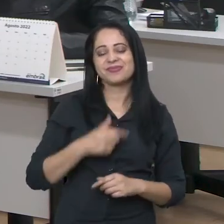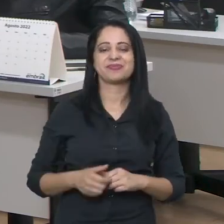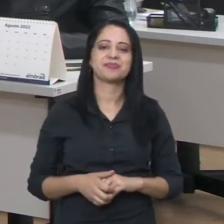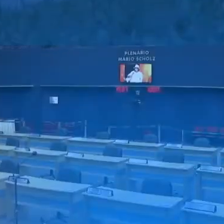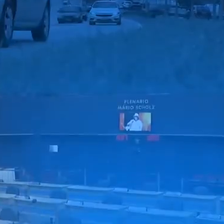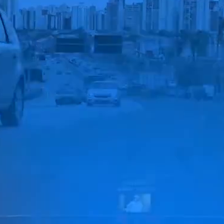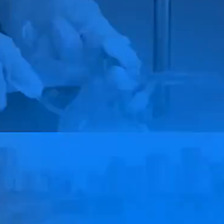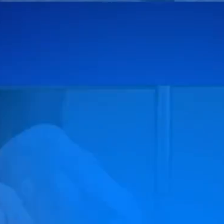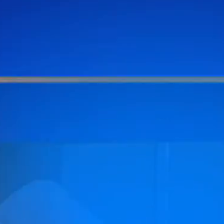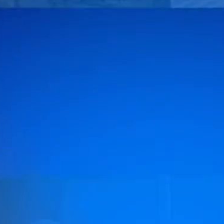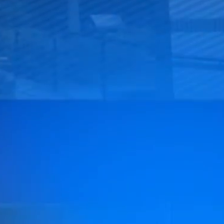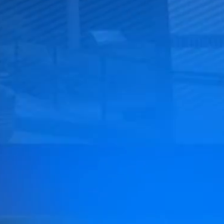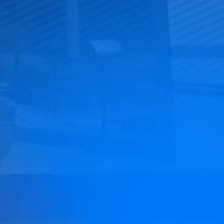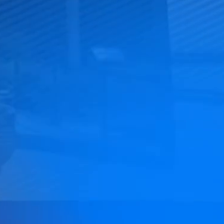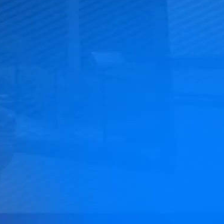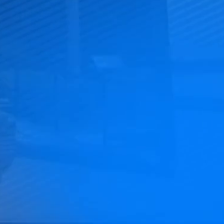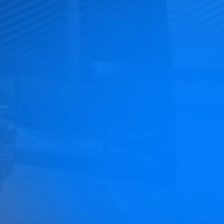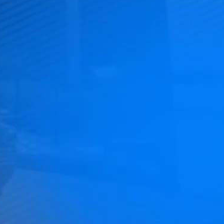obrigado